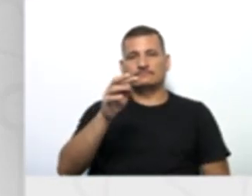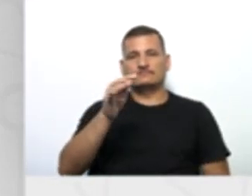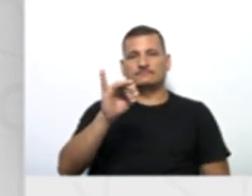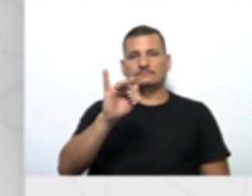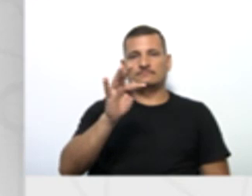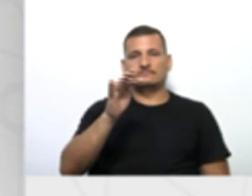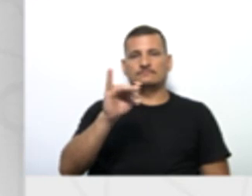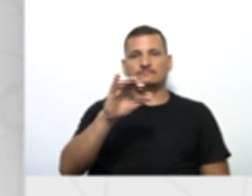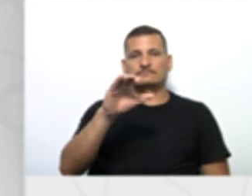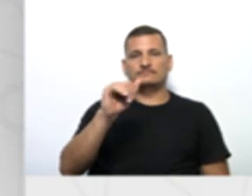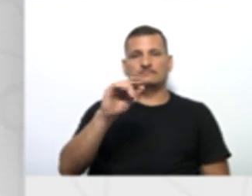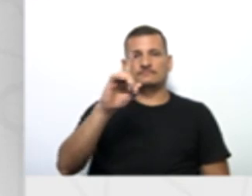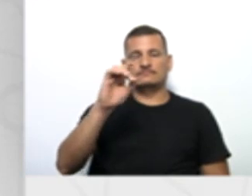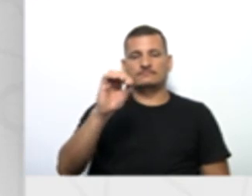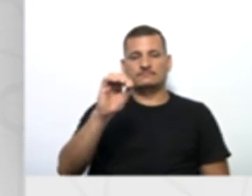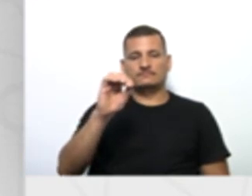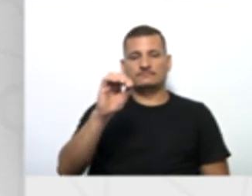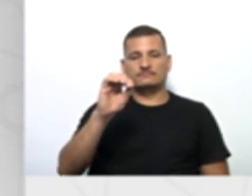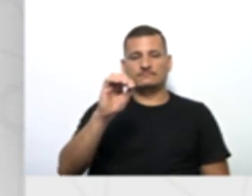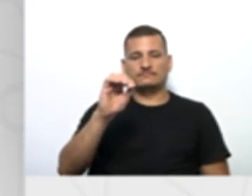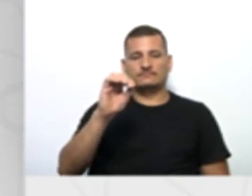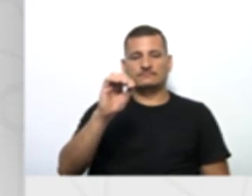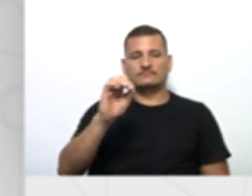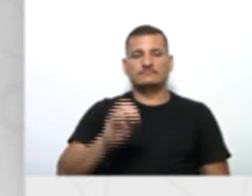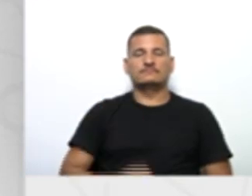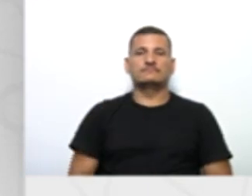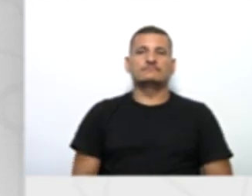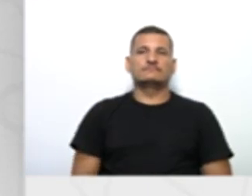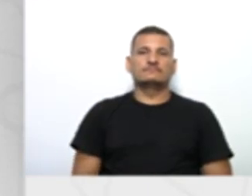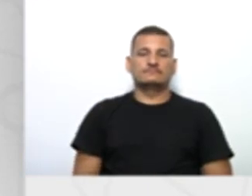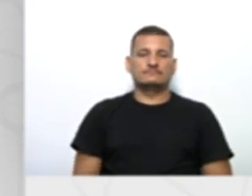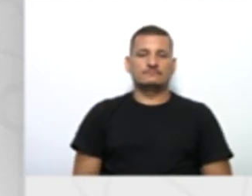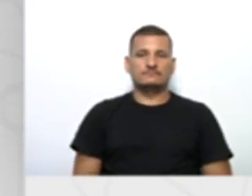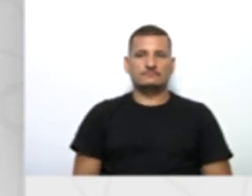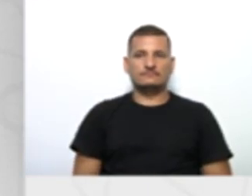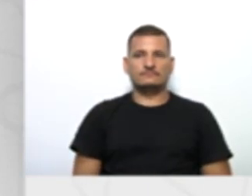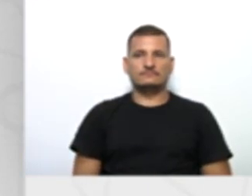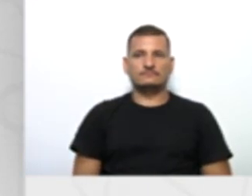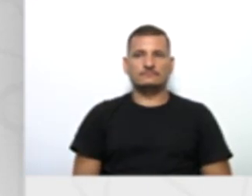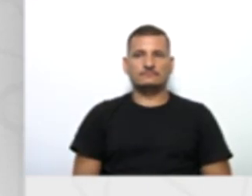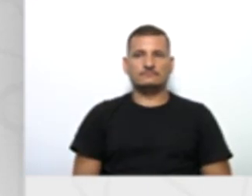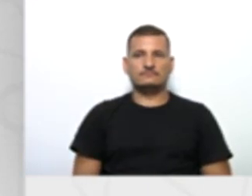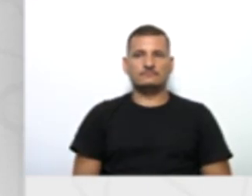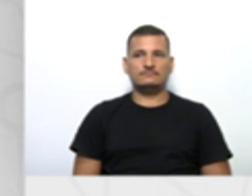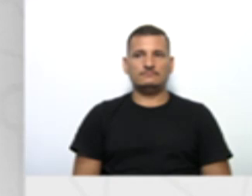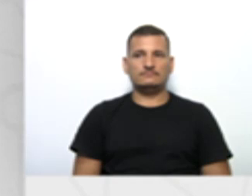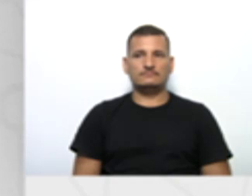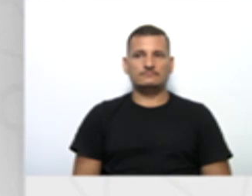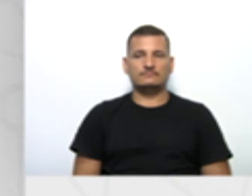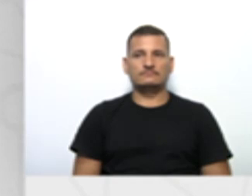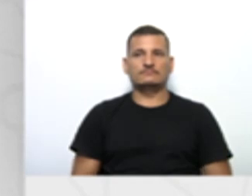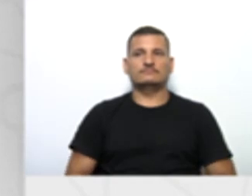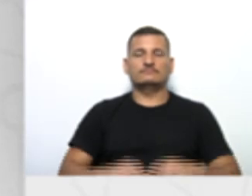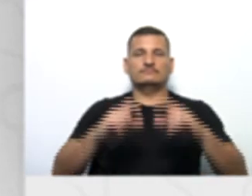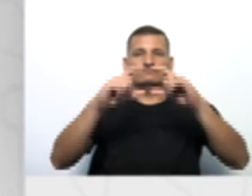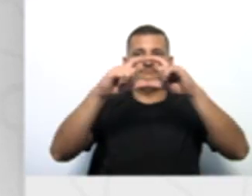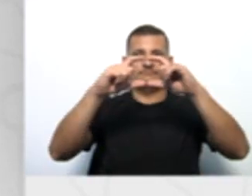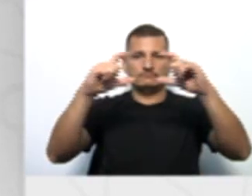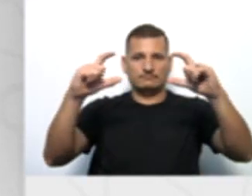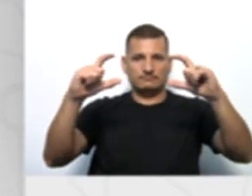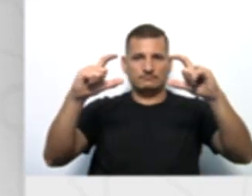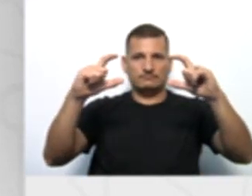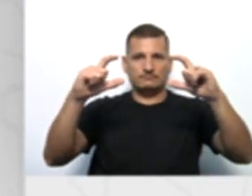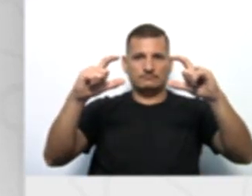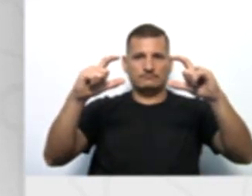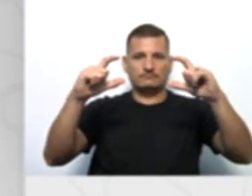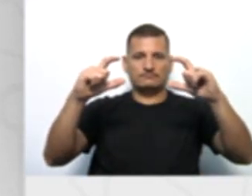uma ponta à outra. Não vai ser alinhado só à esquerda ou só à direita, vai ser justificado. E o parágrafo, ou o que a gente chama